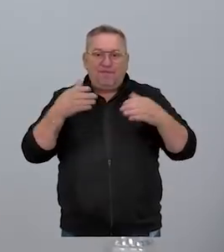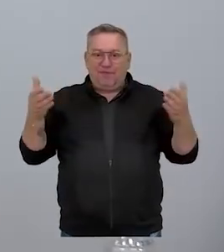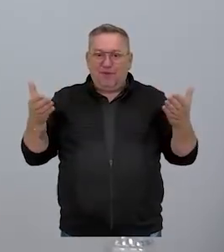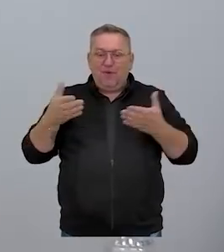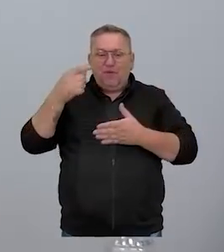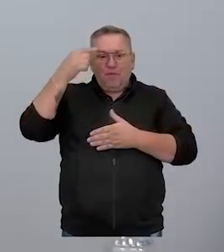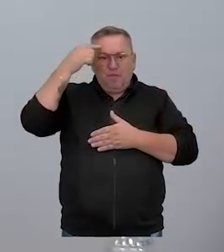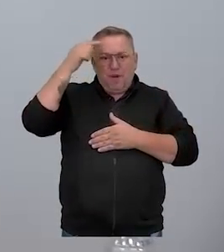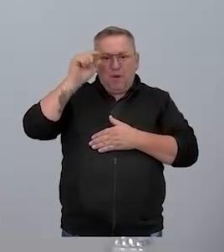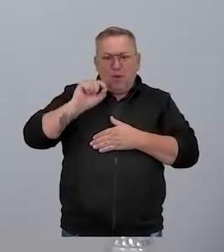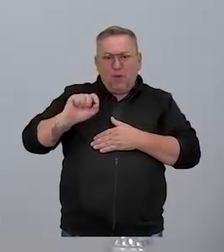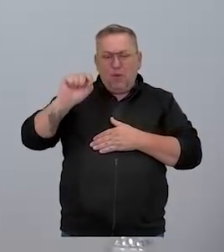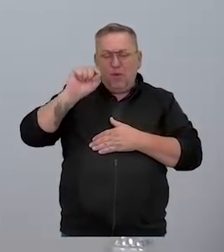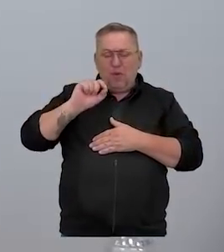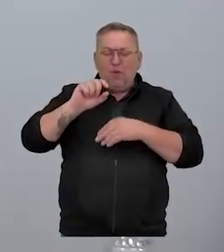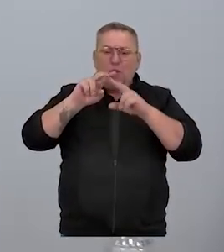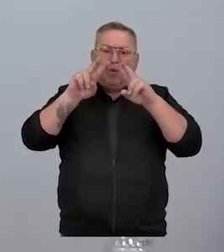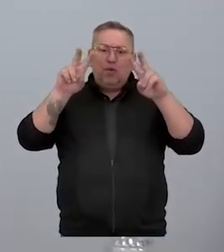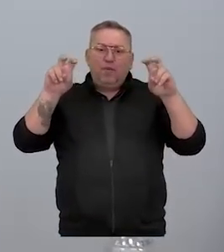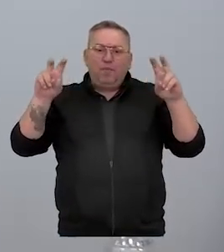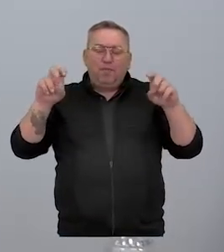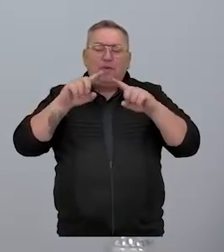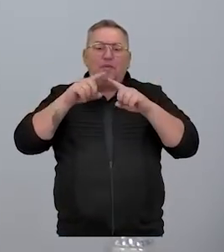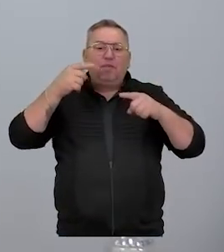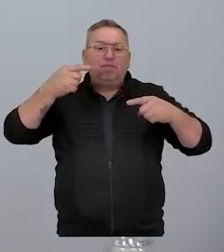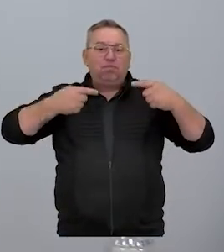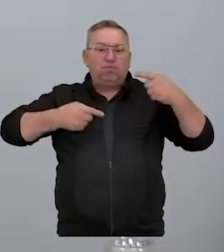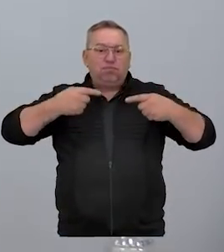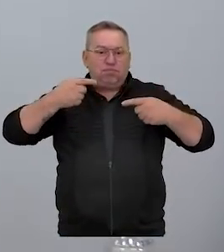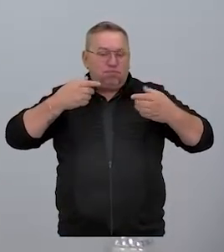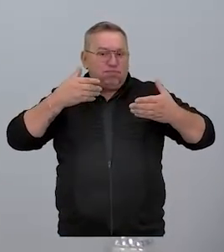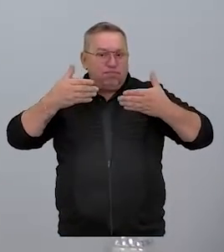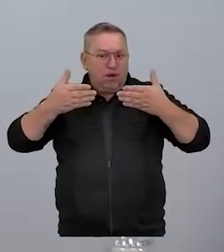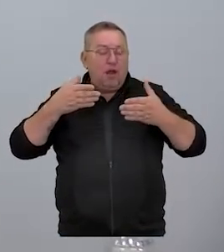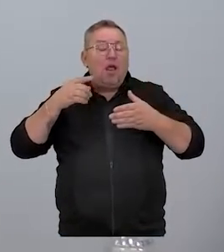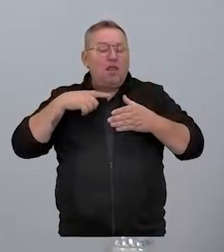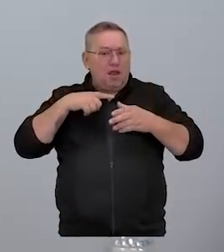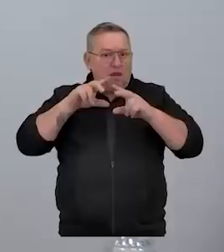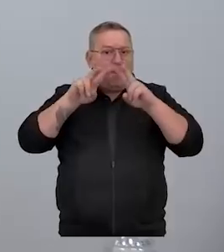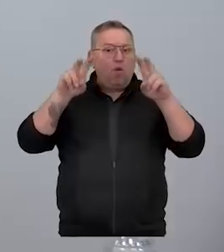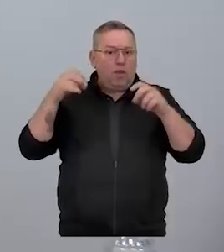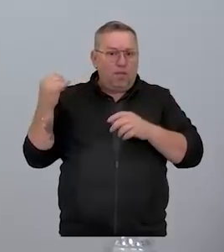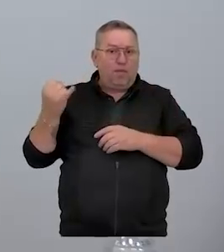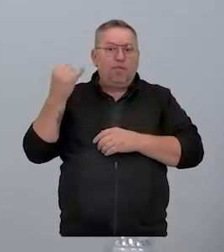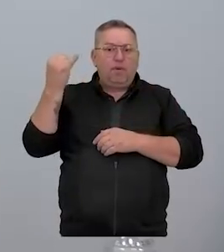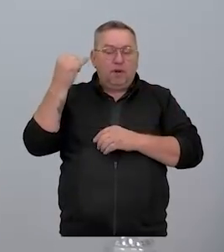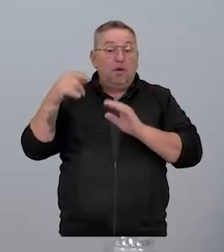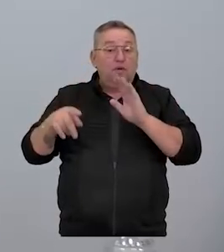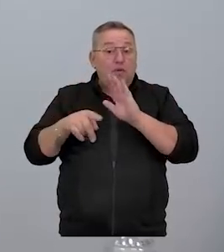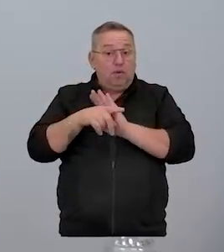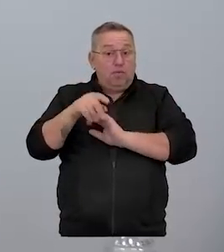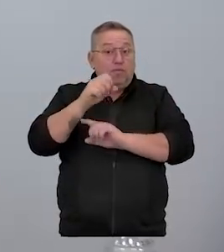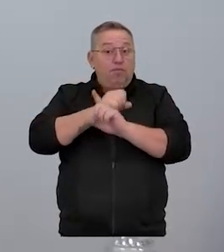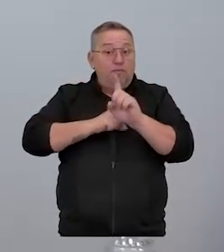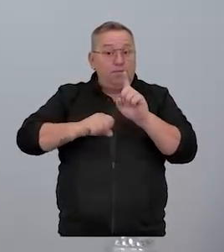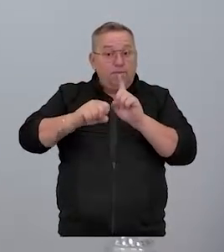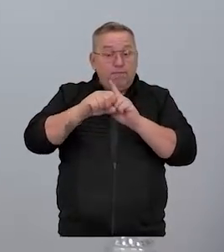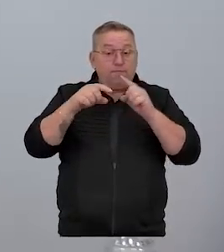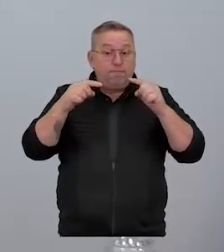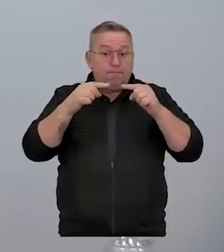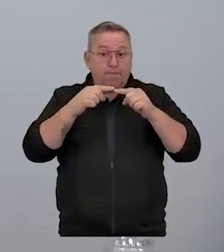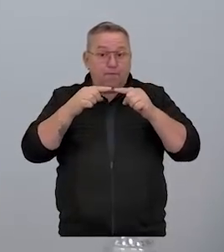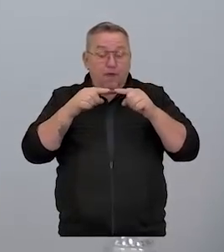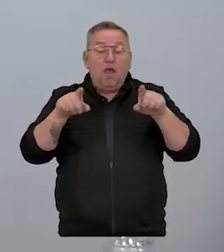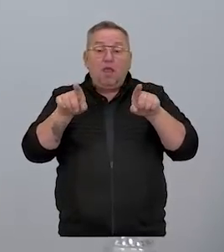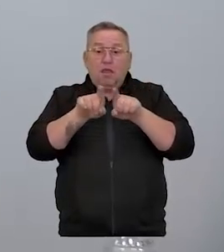aí num possível tema para um debate, lembrando que tem que ser um tema de relevância, importante para a sociedade, né? Um tema